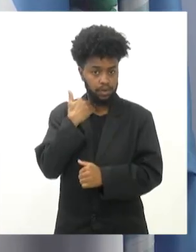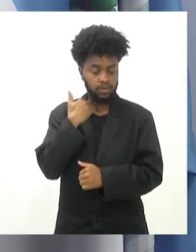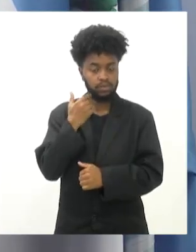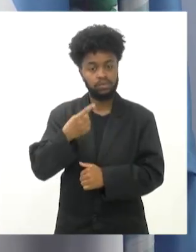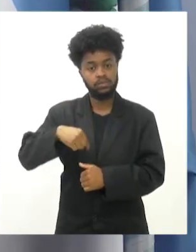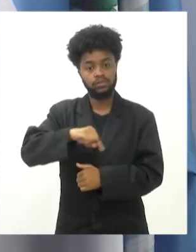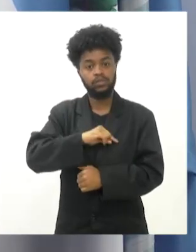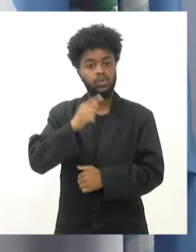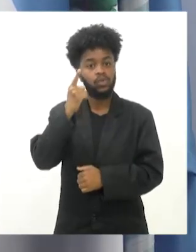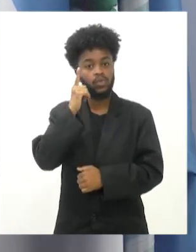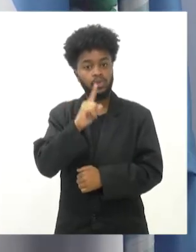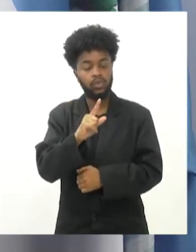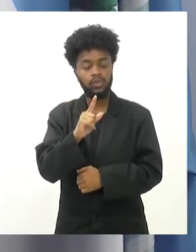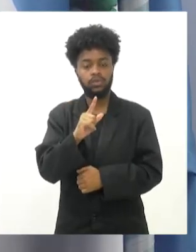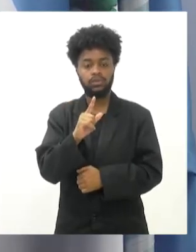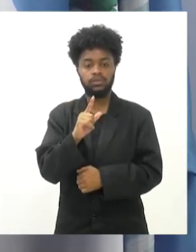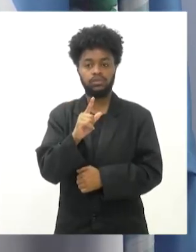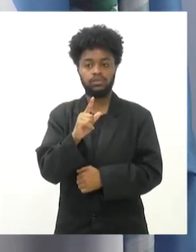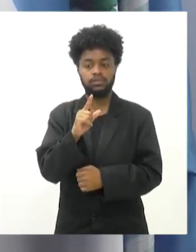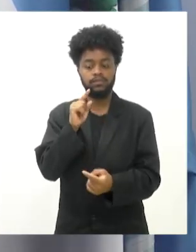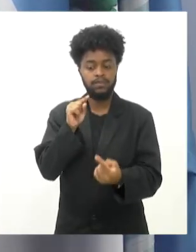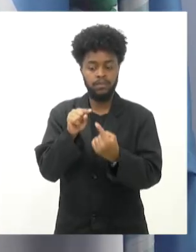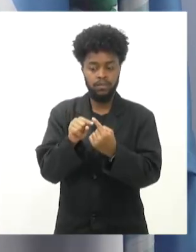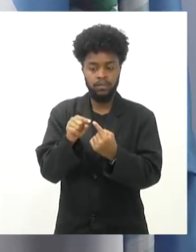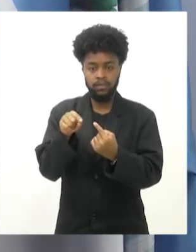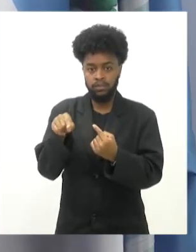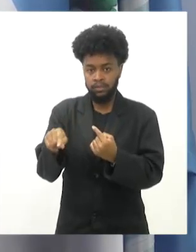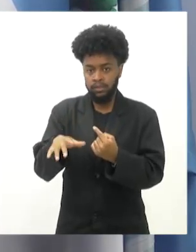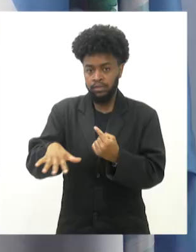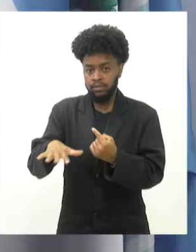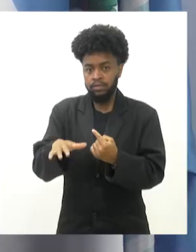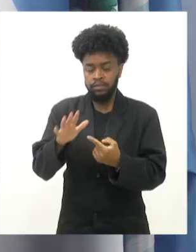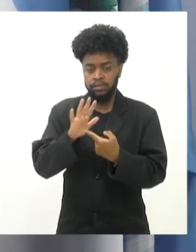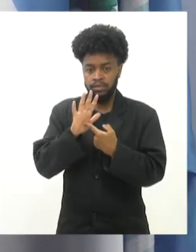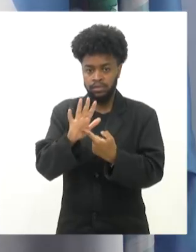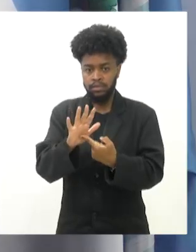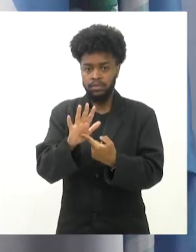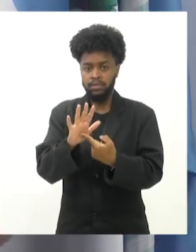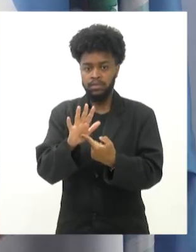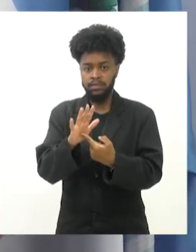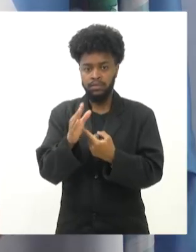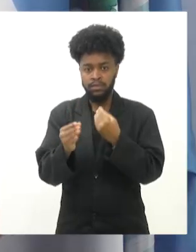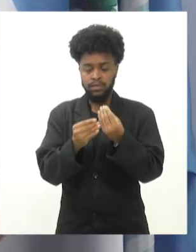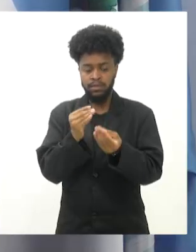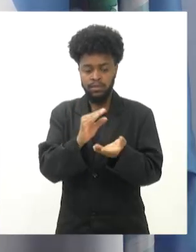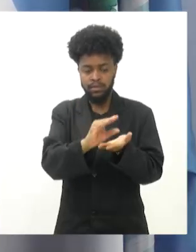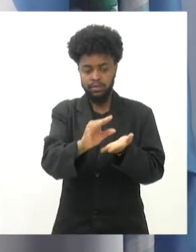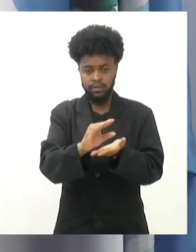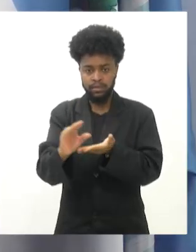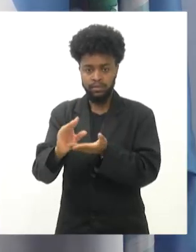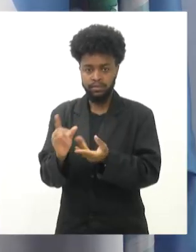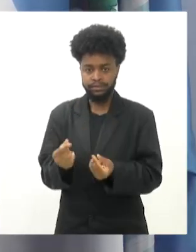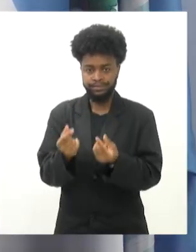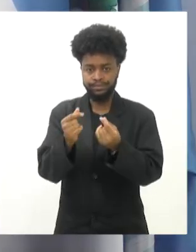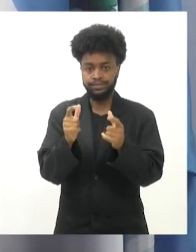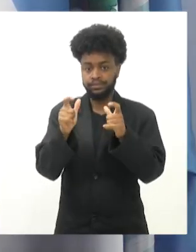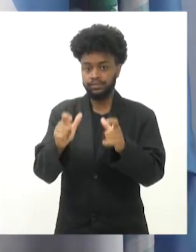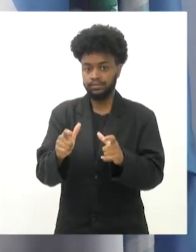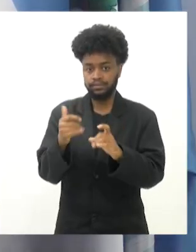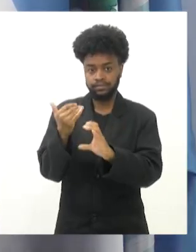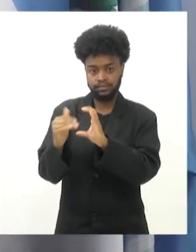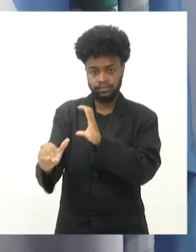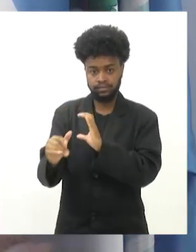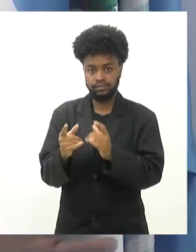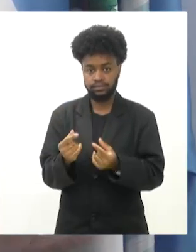gente vai ter, por fonte, por via bancária, pelo menos uma demonstração dos repasses e para onde foi destinado o